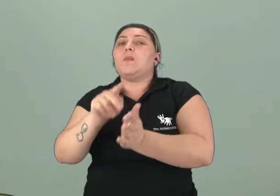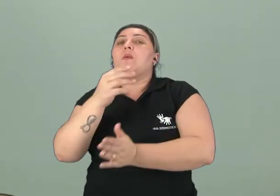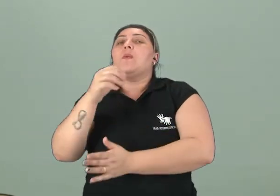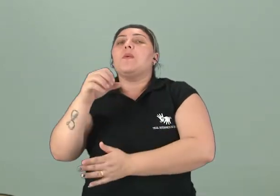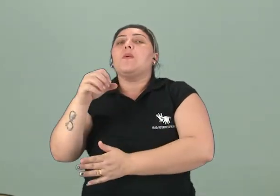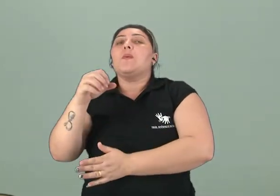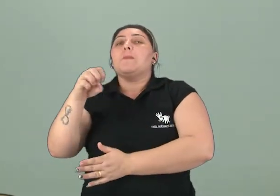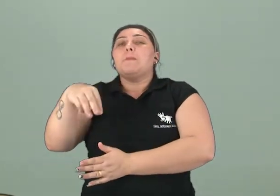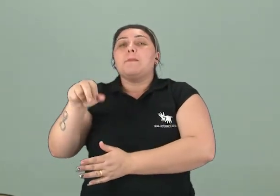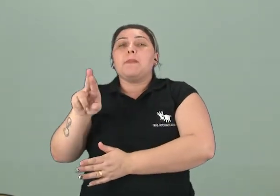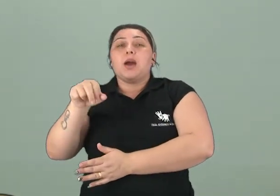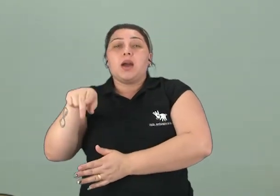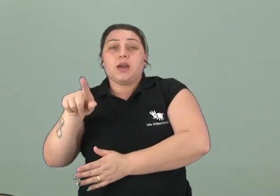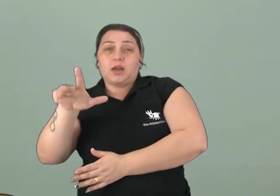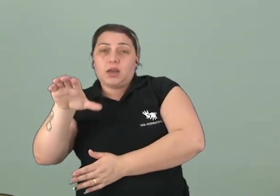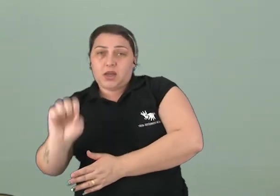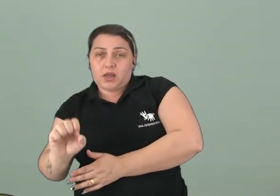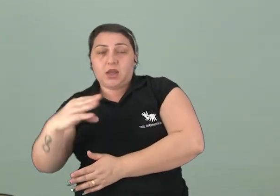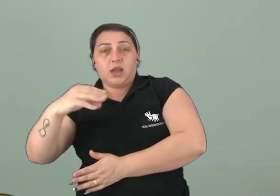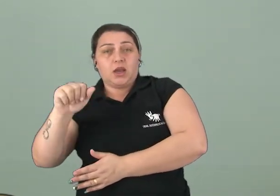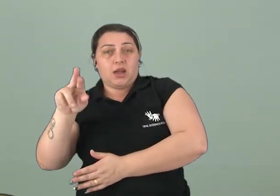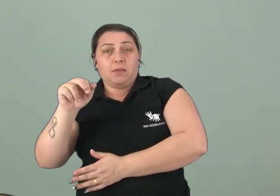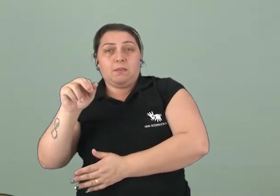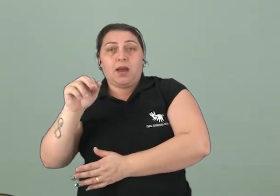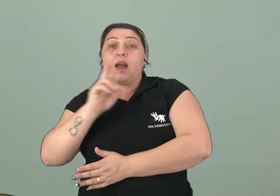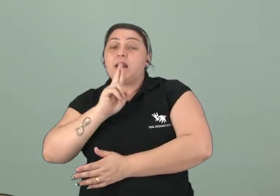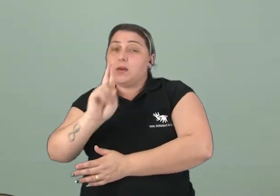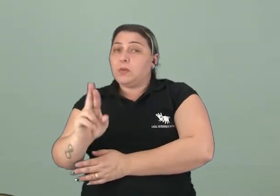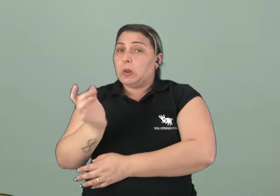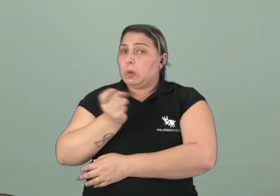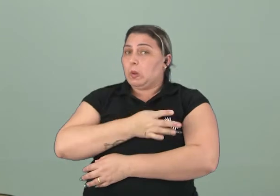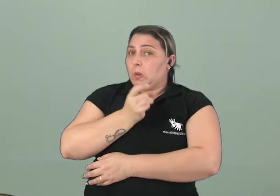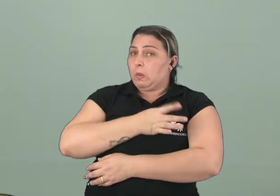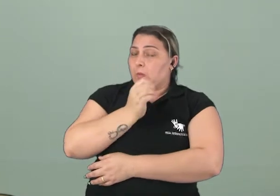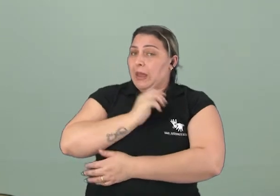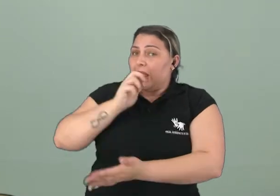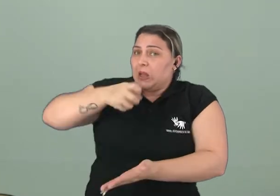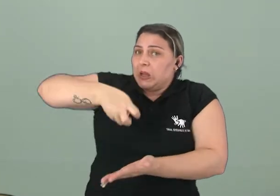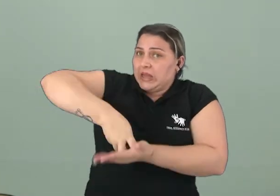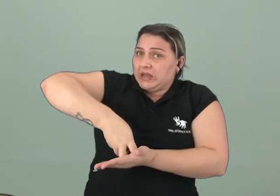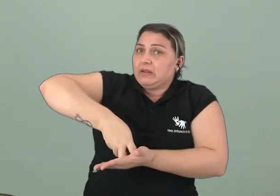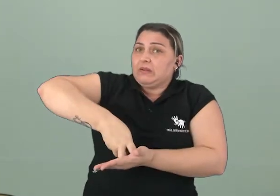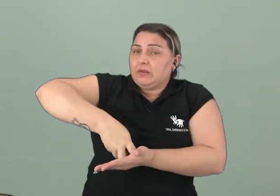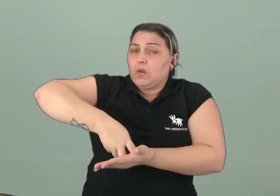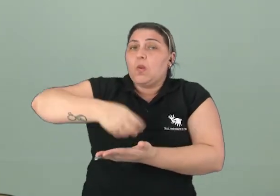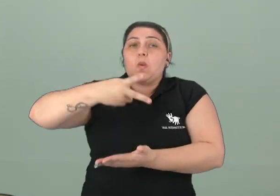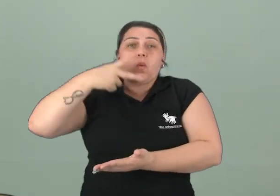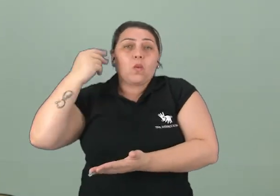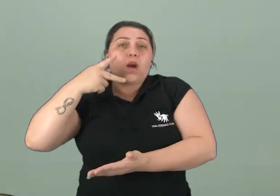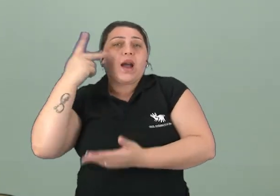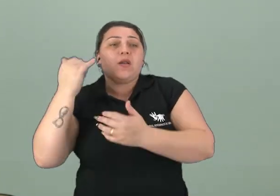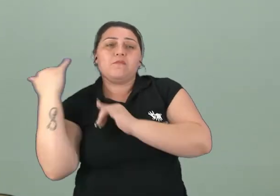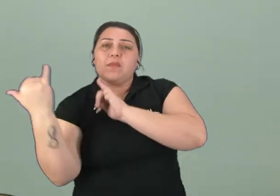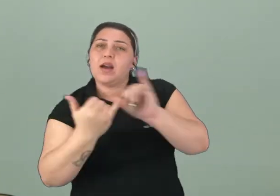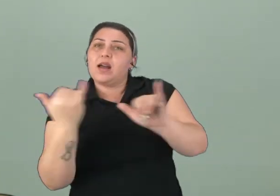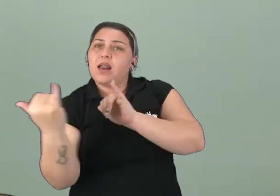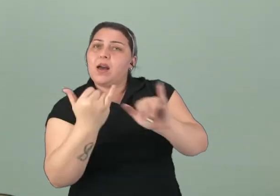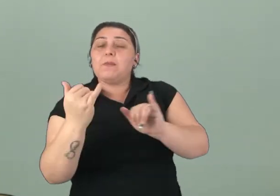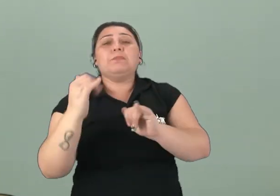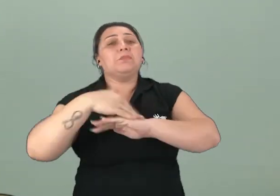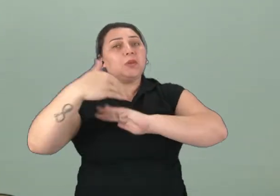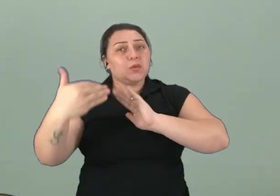Marquês decarabia a responder com medo do Cachê o gato disse a mesma coisa todos que encontrava